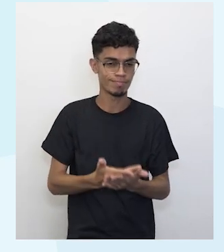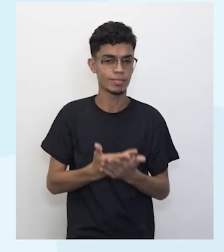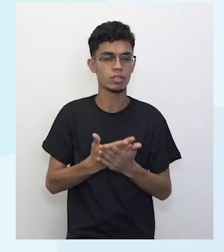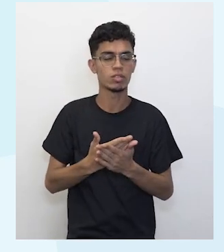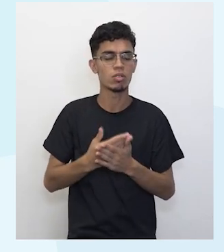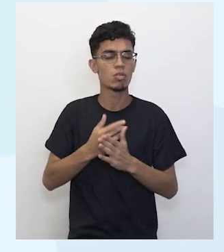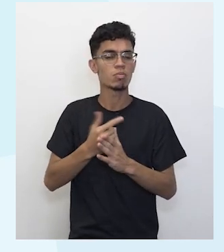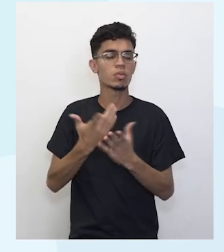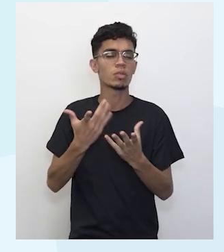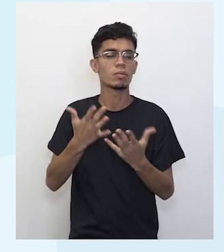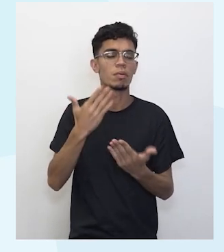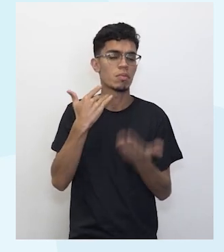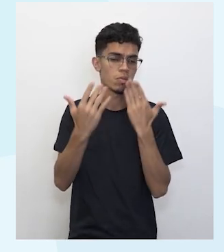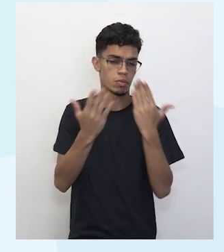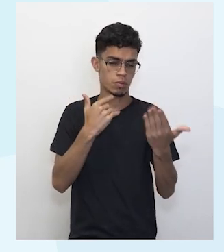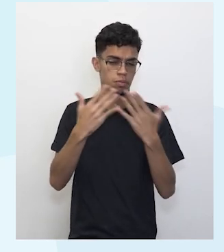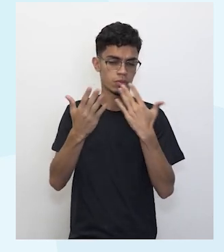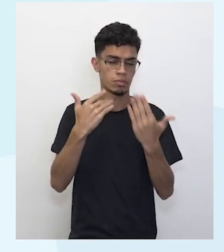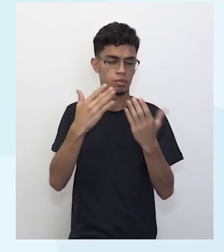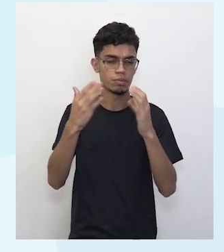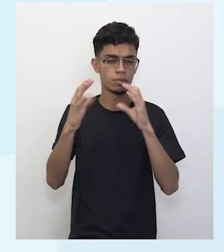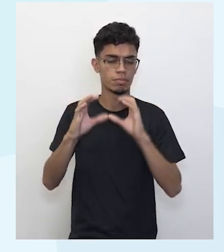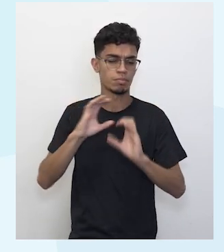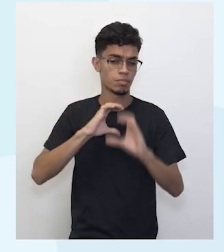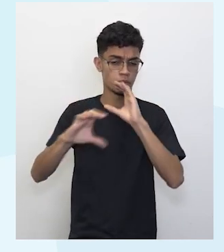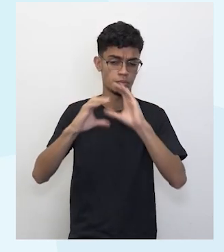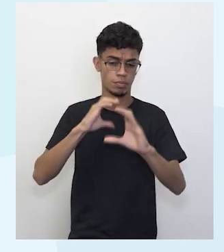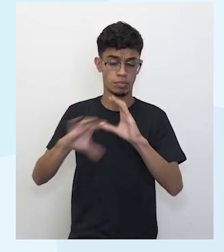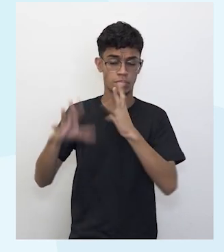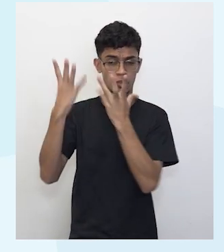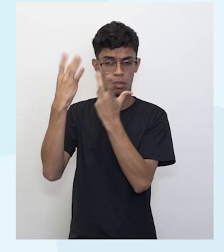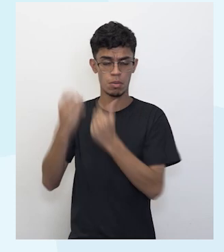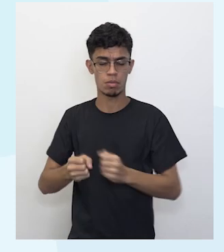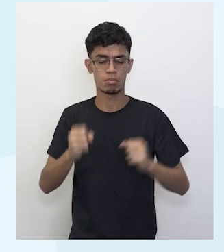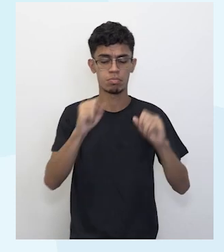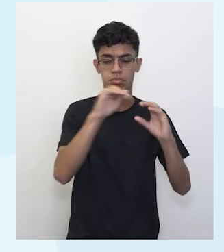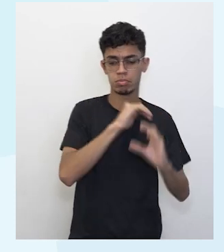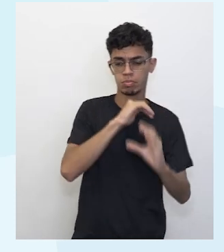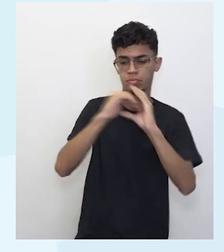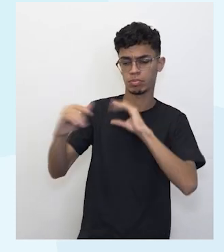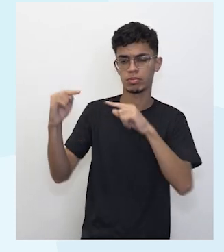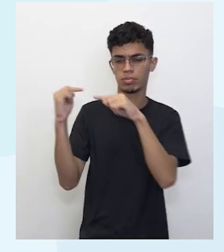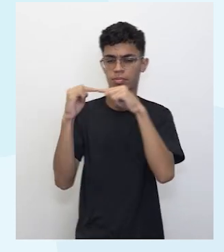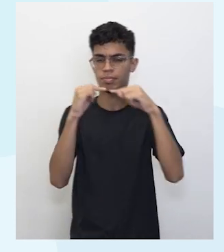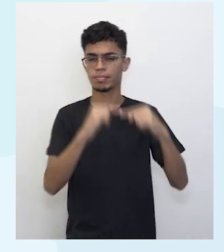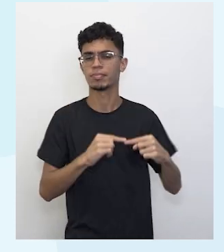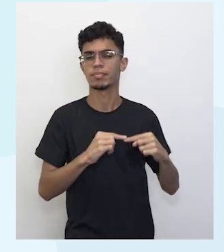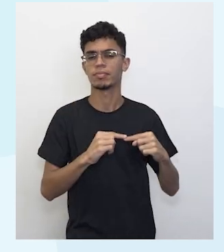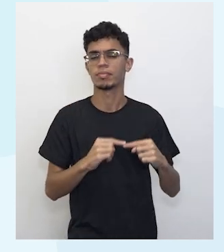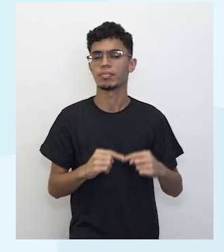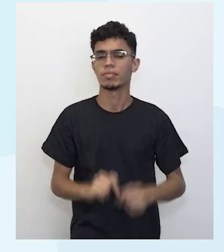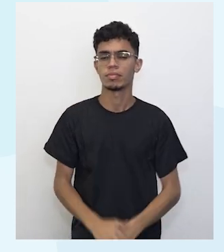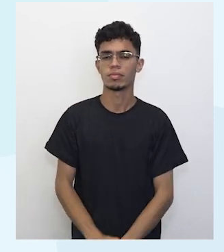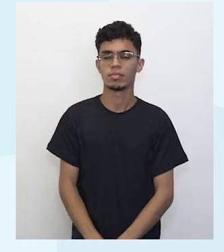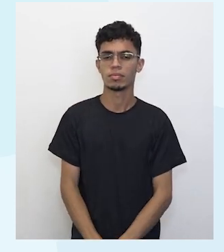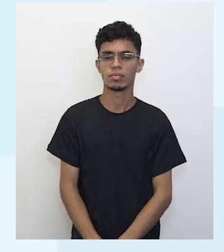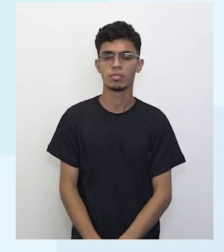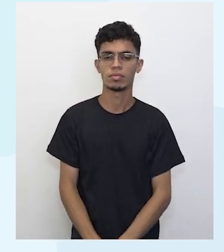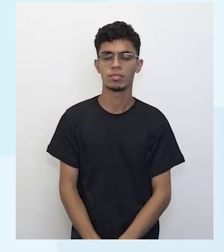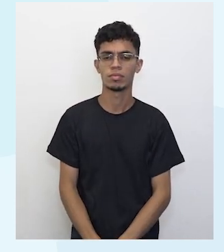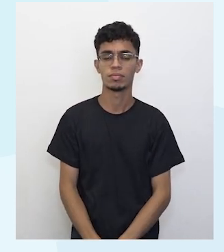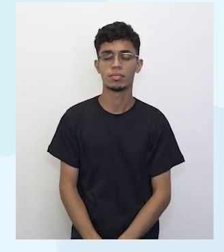nós discutimos hoje sobre comunicação, emissor, receptor, meios, está relacionado com as questões